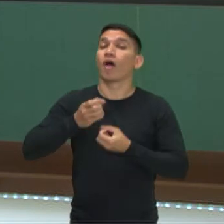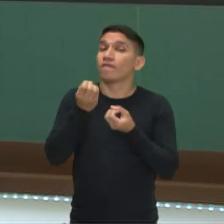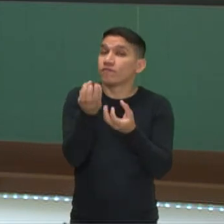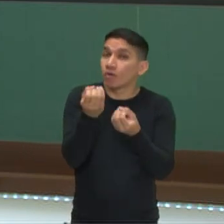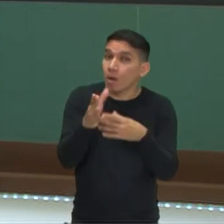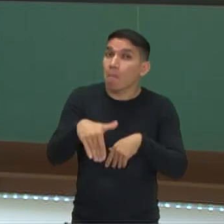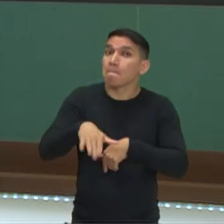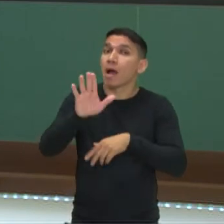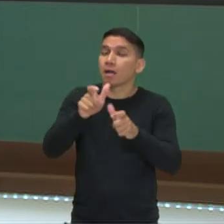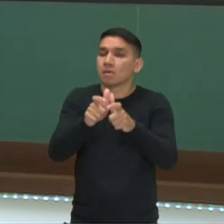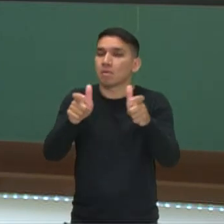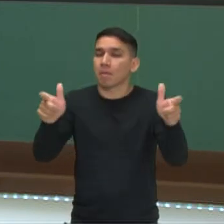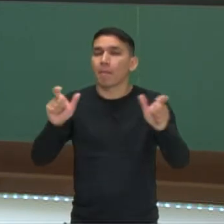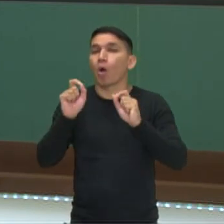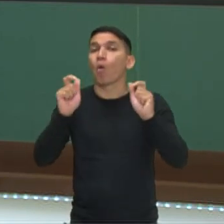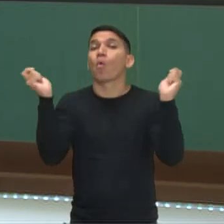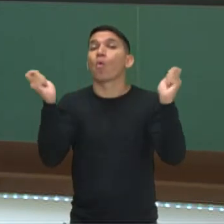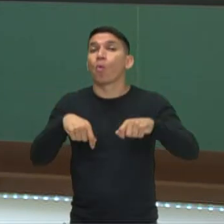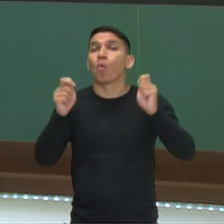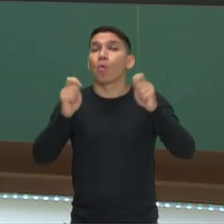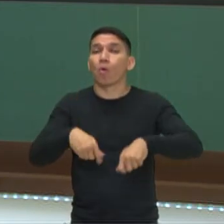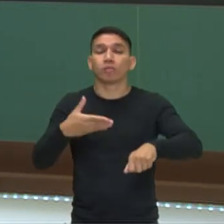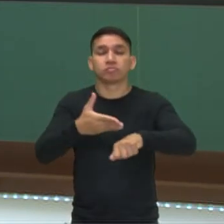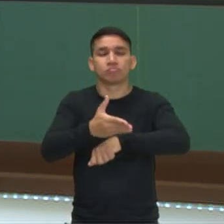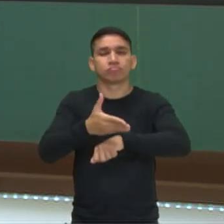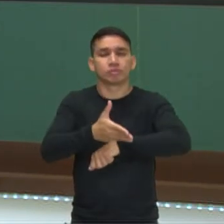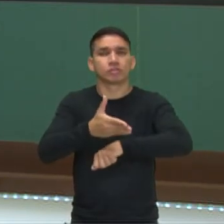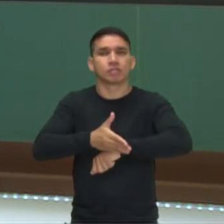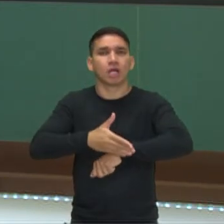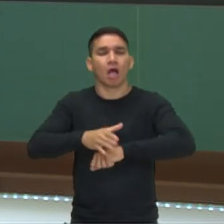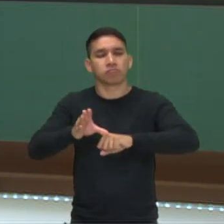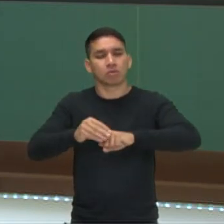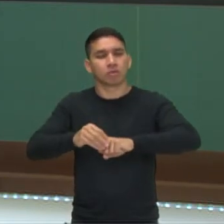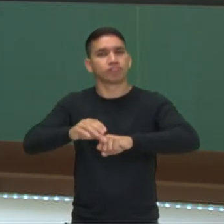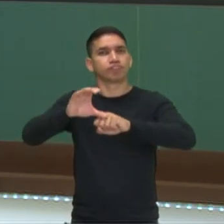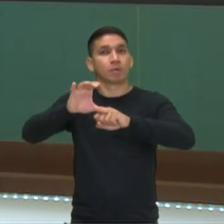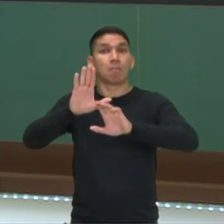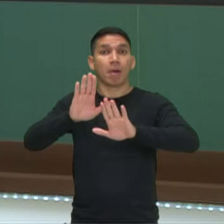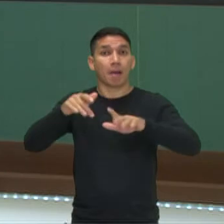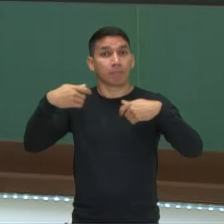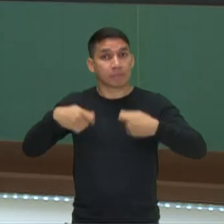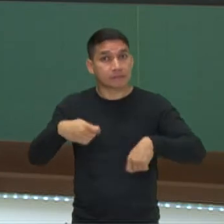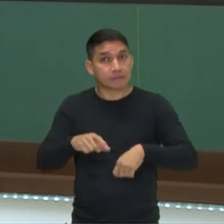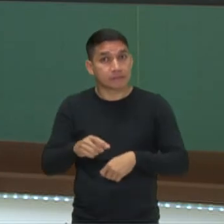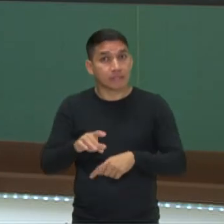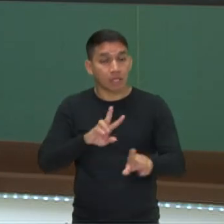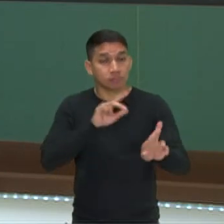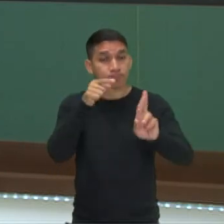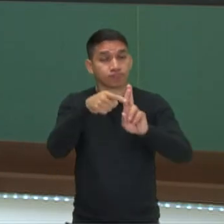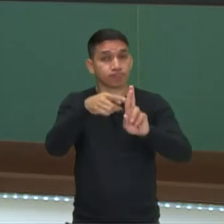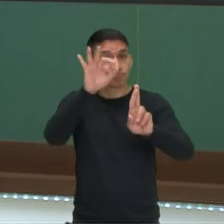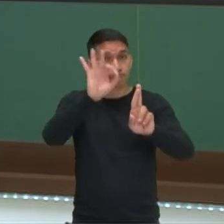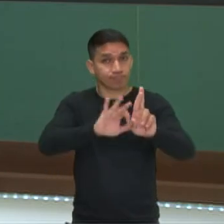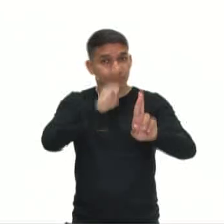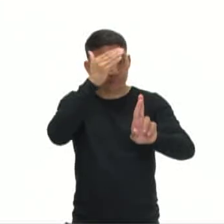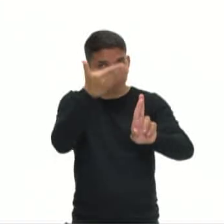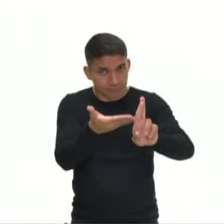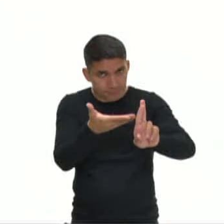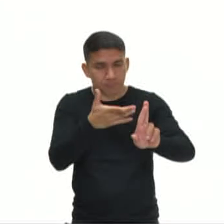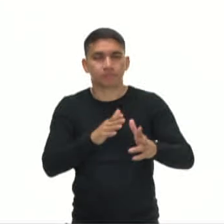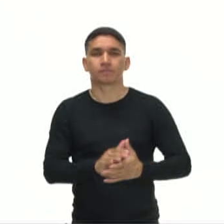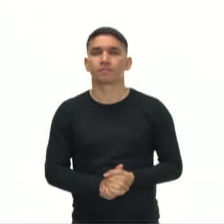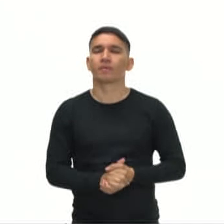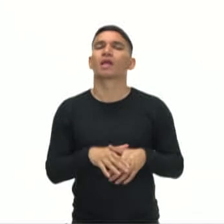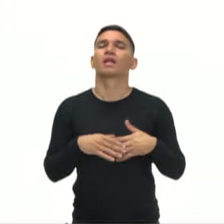maior possibilidade, maior acesso ao conhecimento, desde que seja uma fonte confiável. As